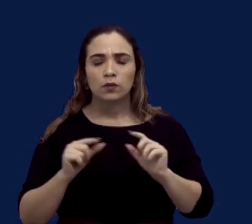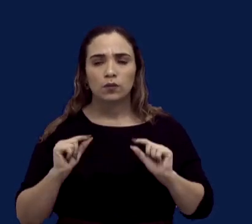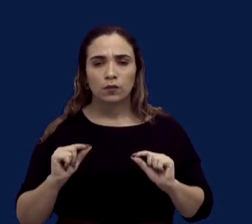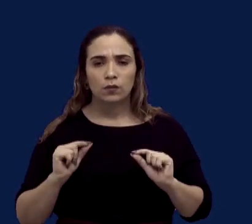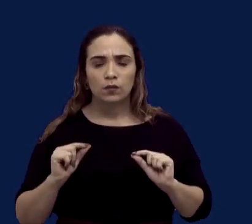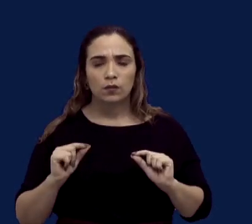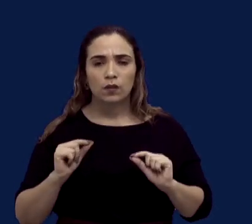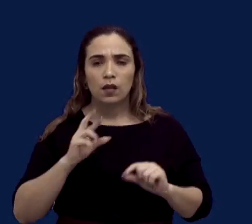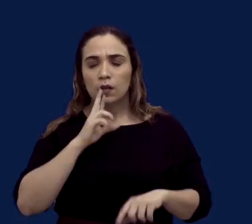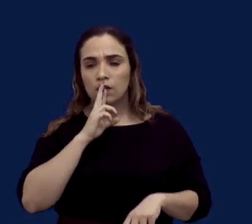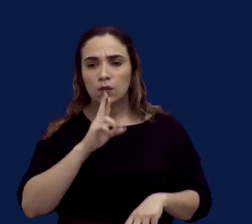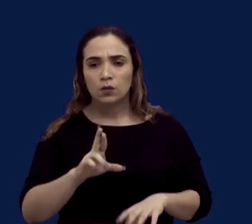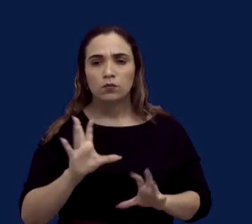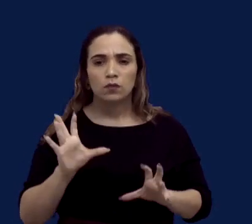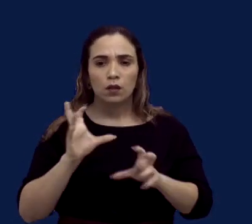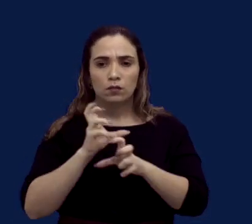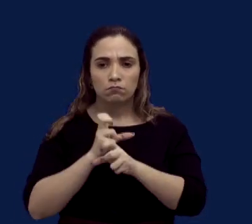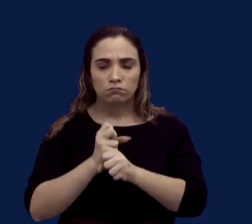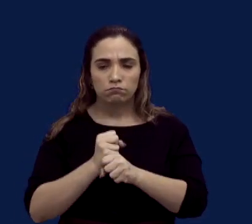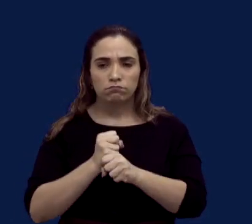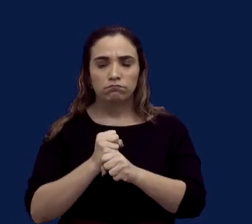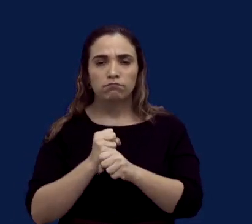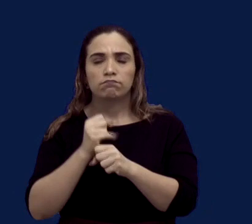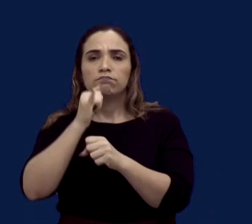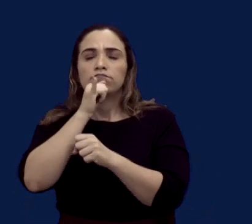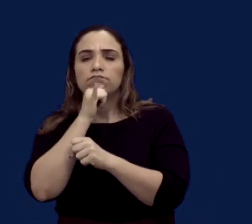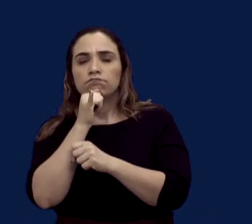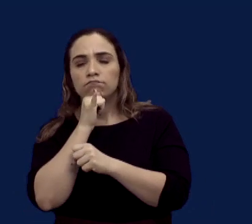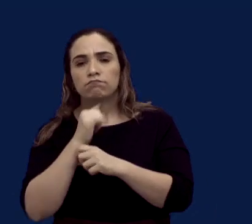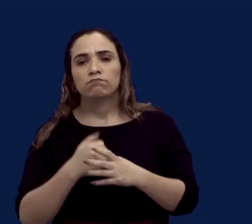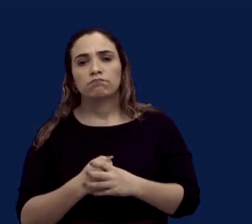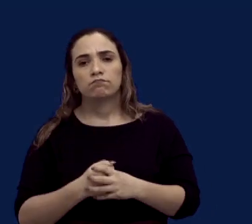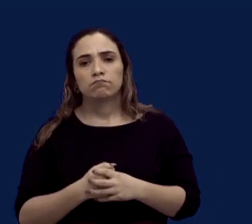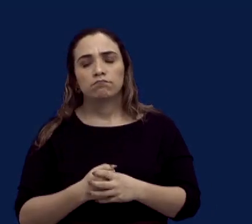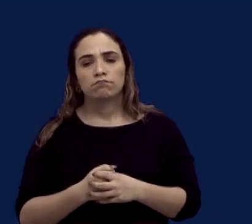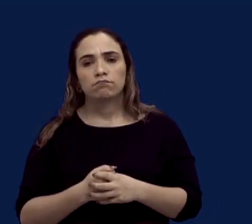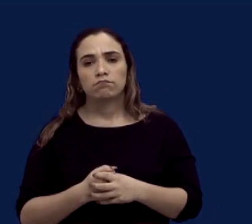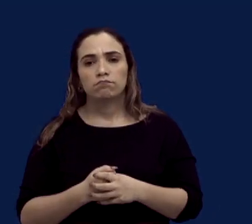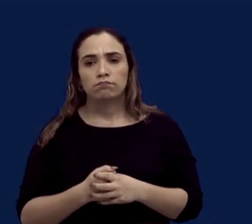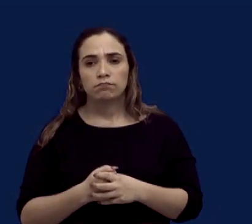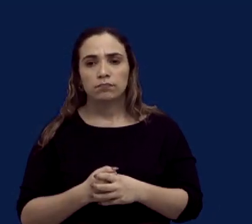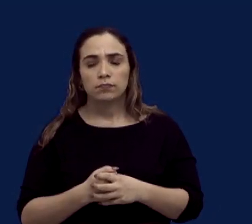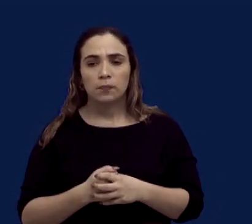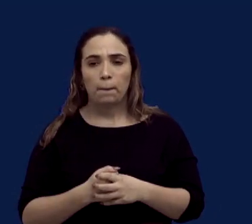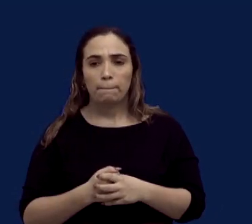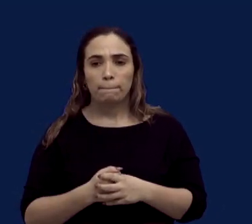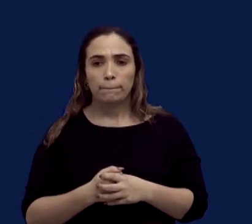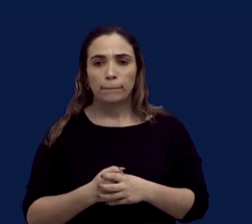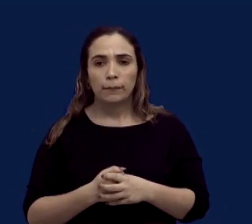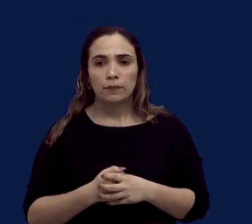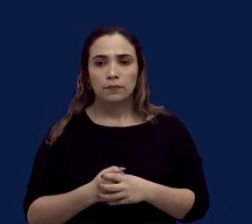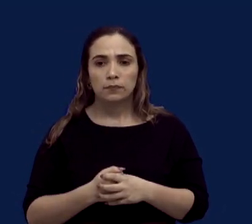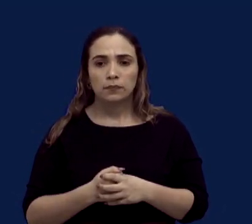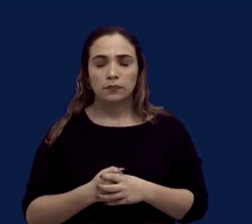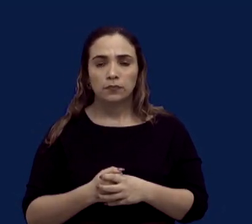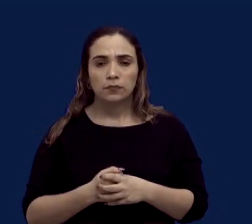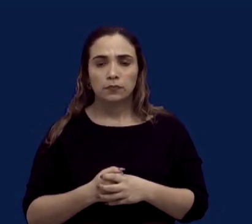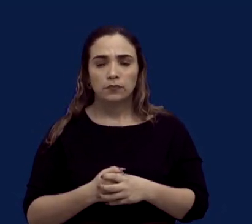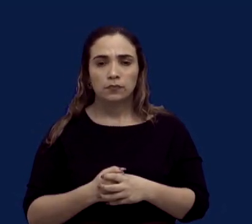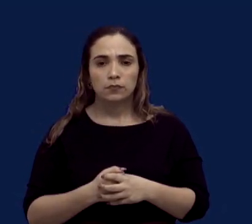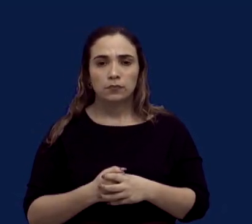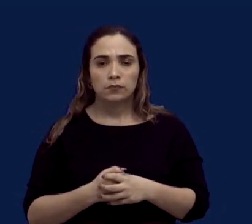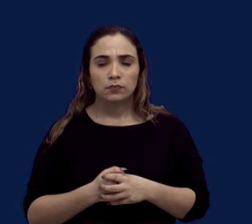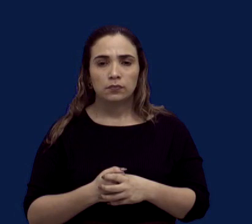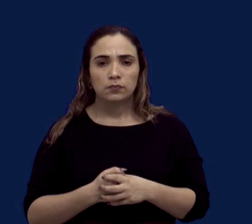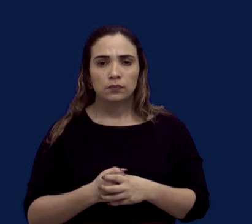do resultado, sendo que, por exemplo, entrega não é resultado. Isso você deixou muito, muito claro, né? Que é aquela história do,